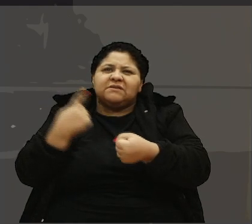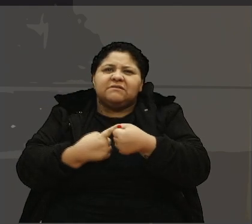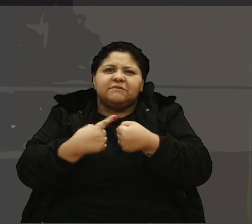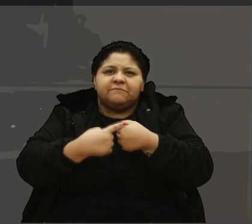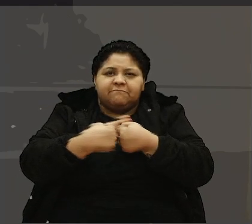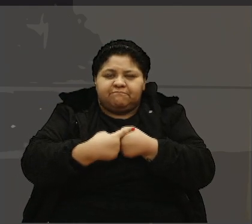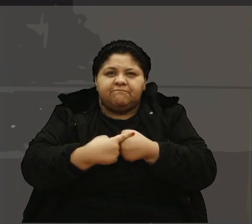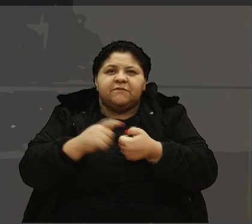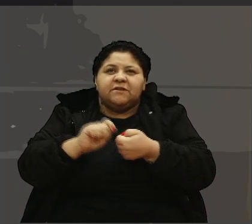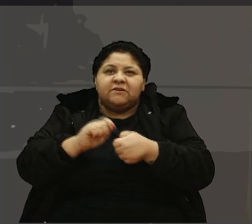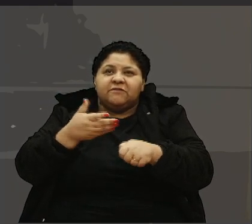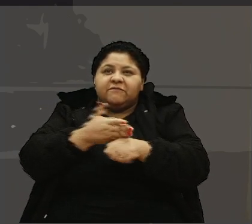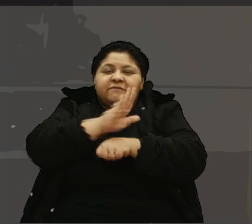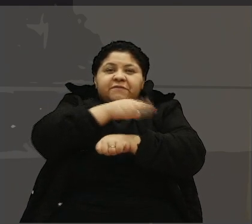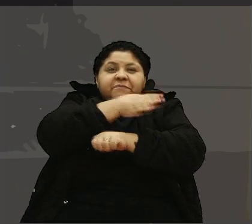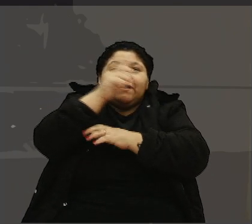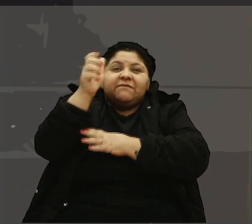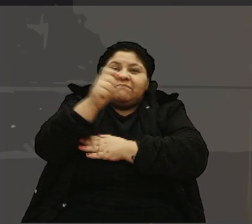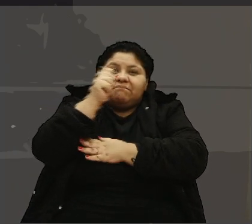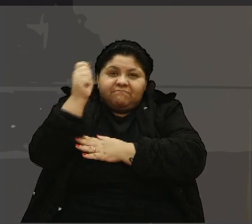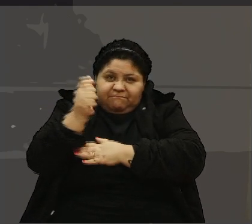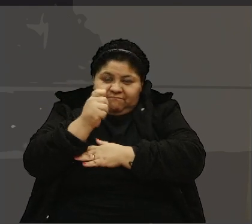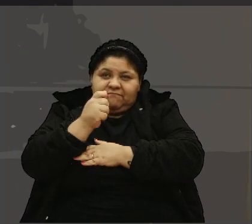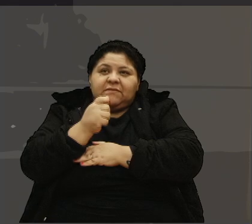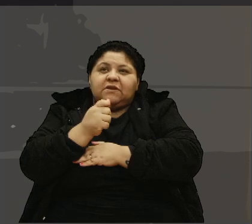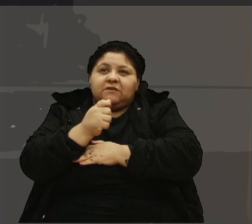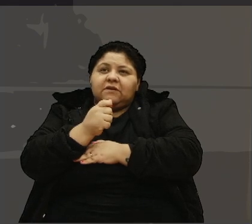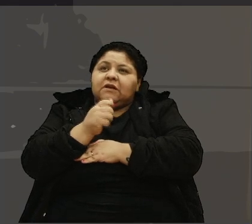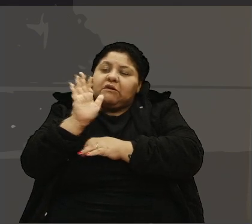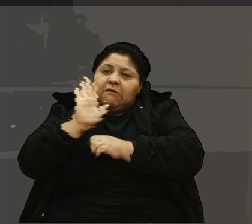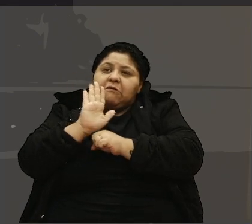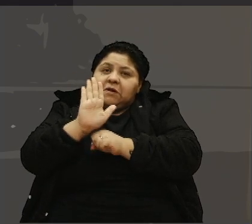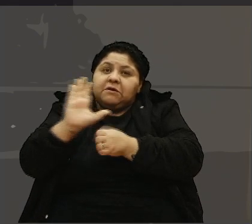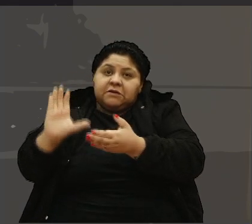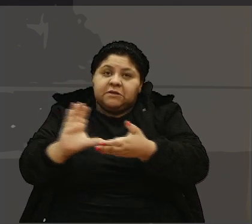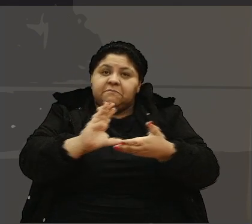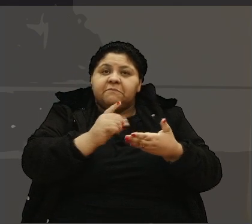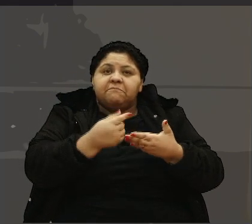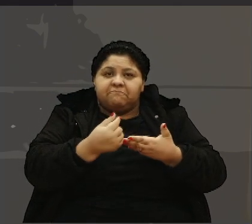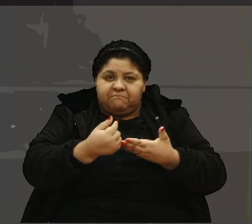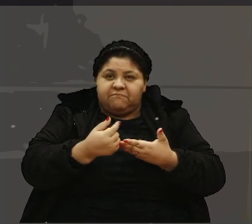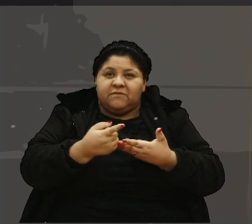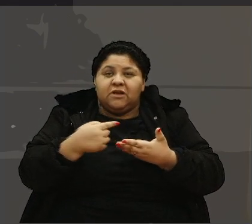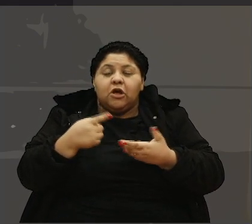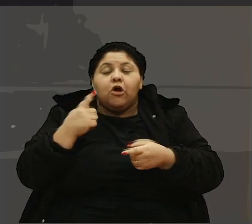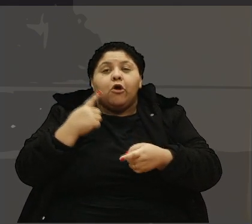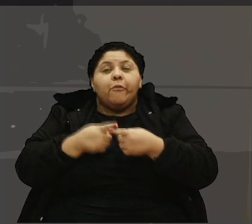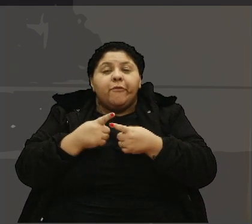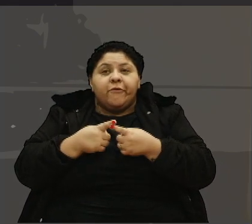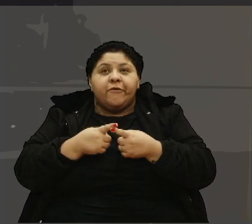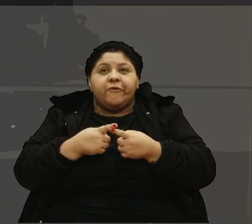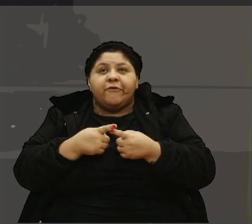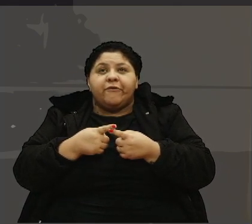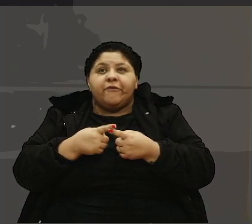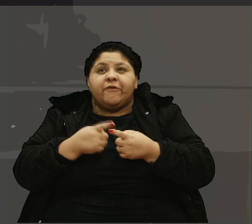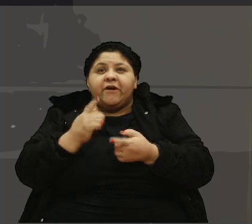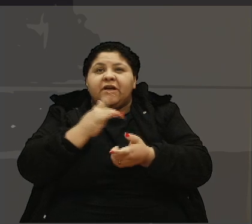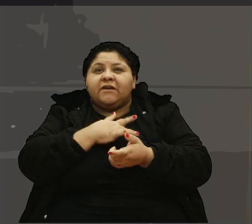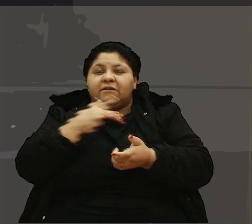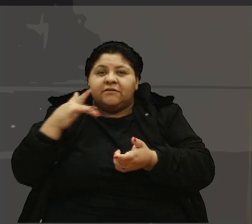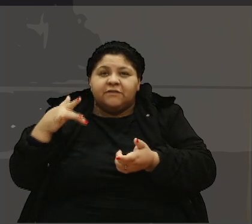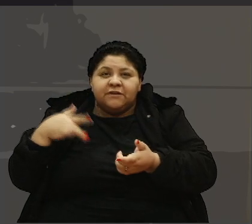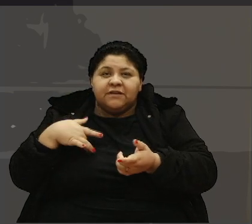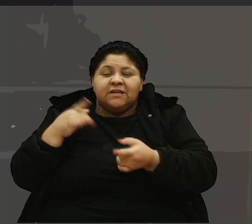que compõem a Serra Gaúcha, irão estar sendo beneficiados. Pois quando envolve a parte da saúde, da